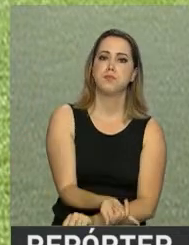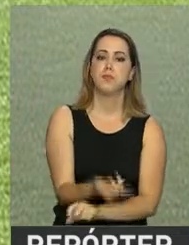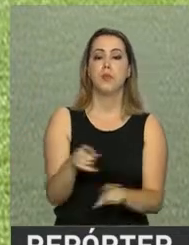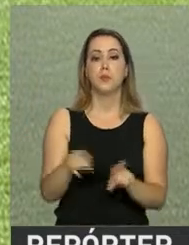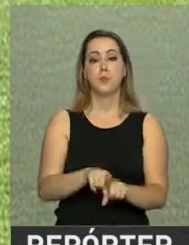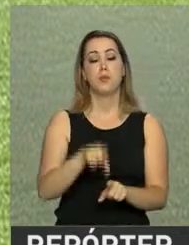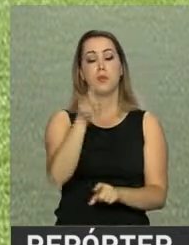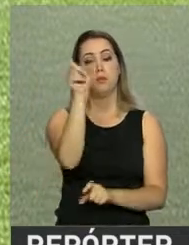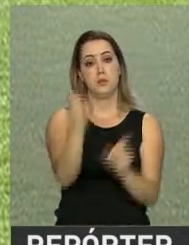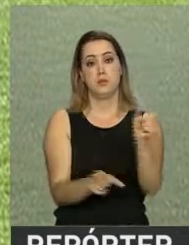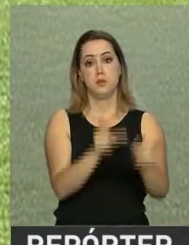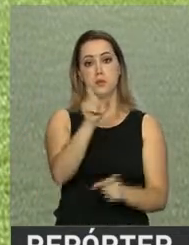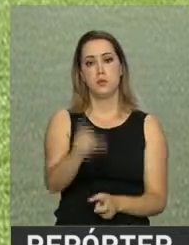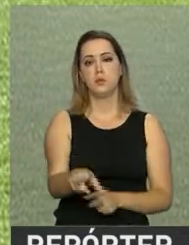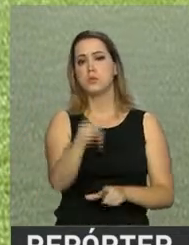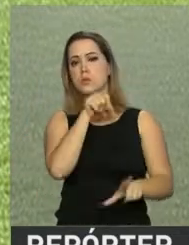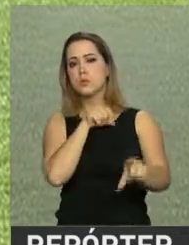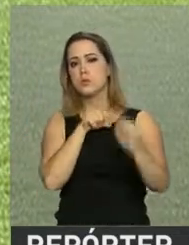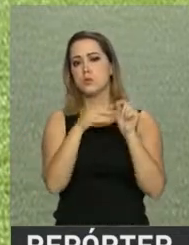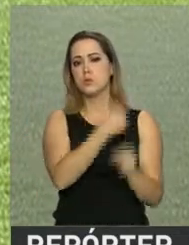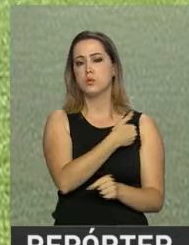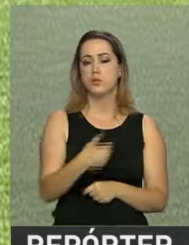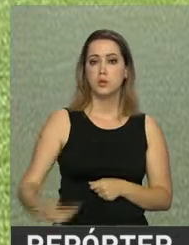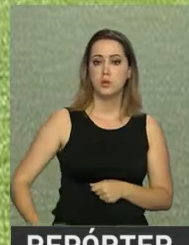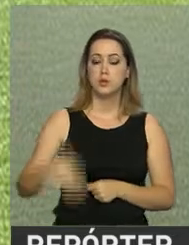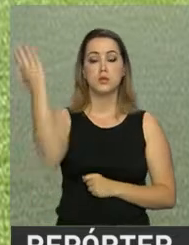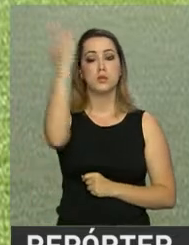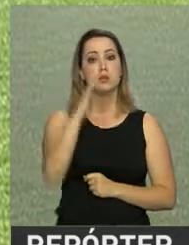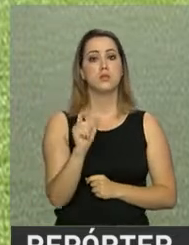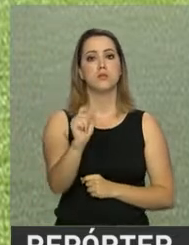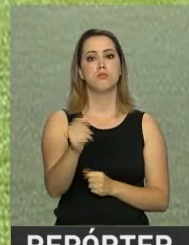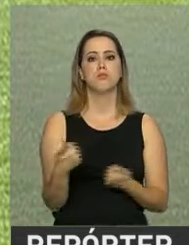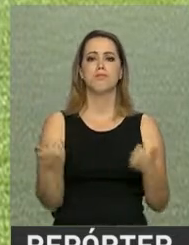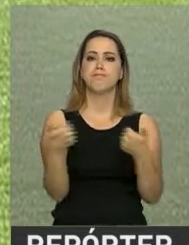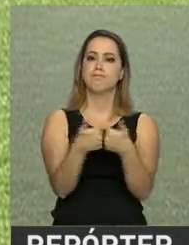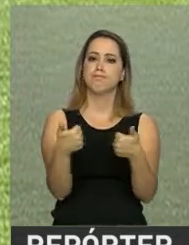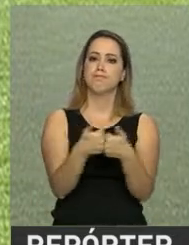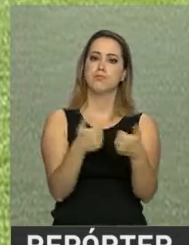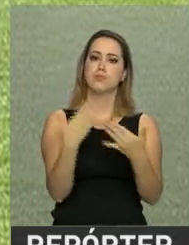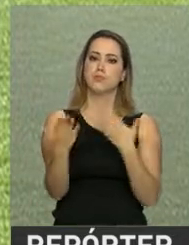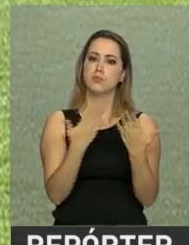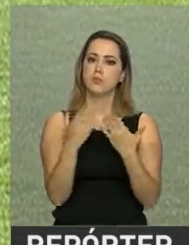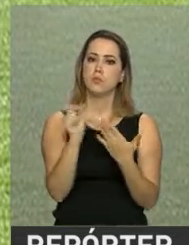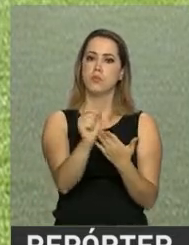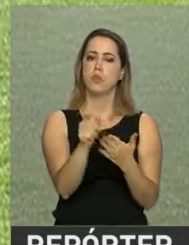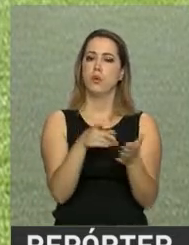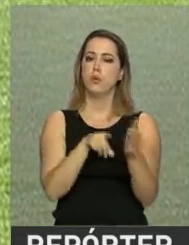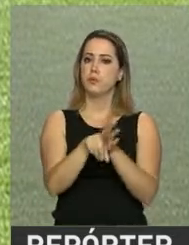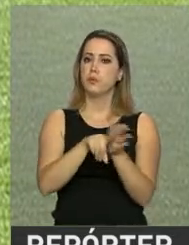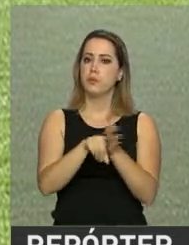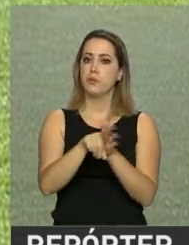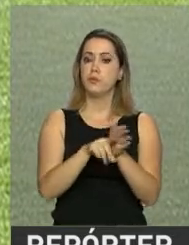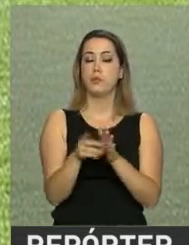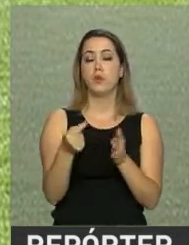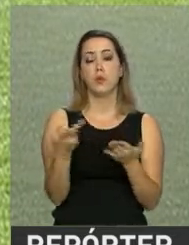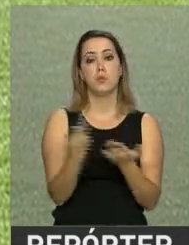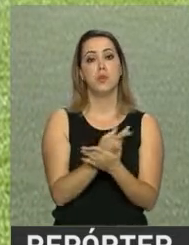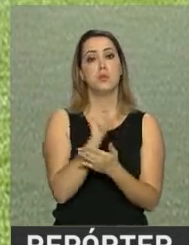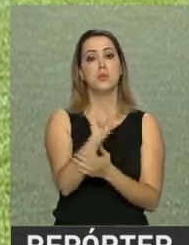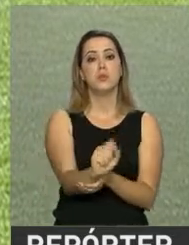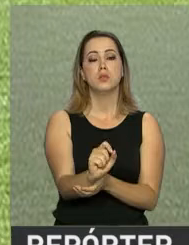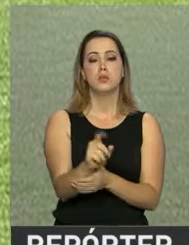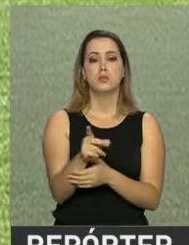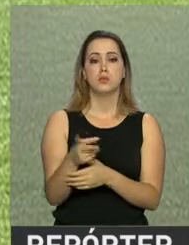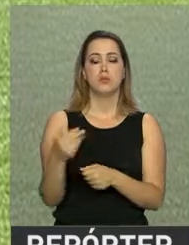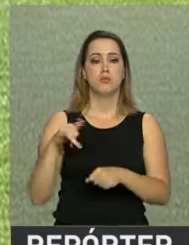Esses técnicos foram indicados pelo governo brasileiro para acompanhar o andamento da investigação sobre as causas do